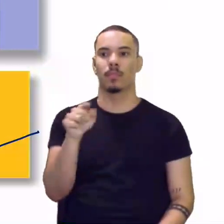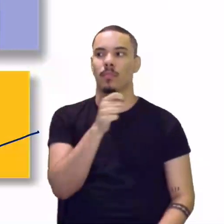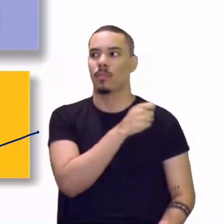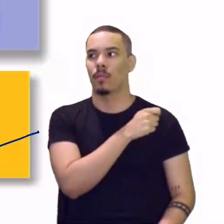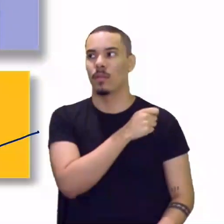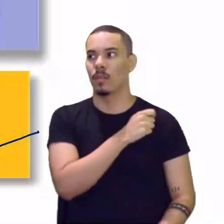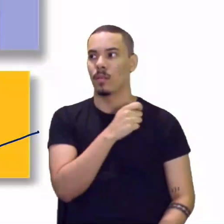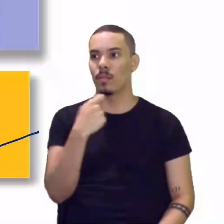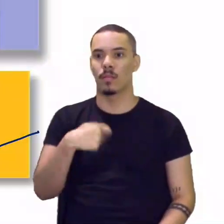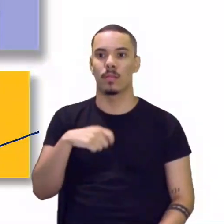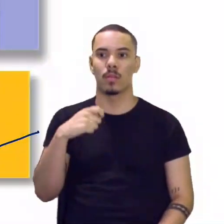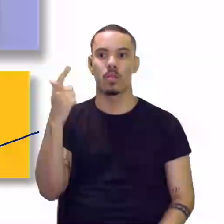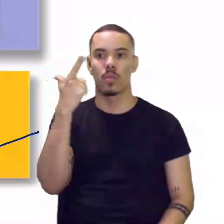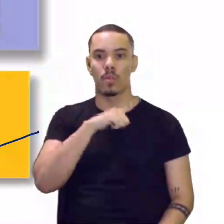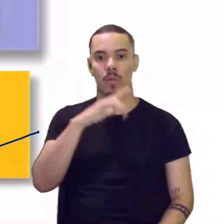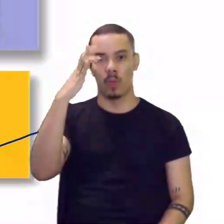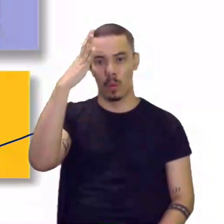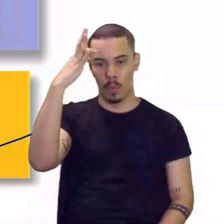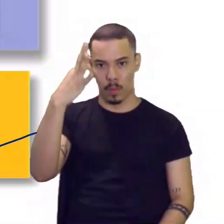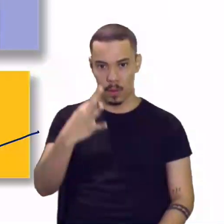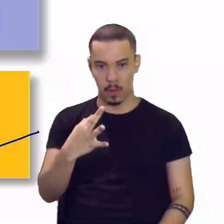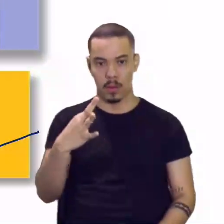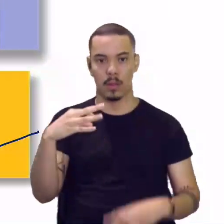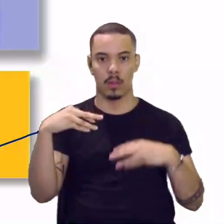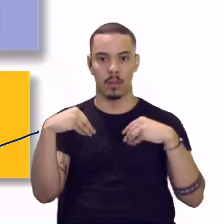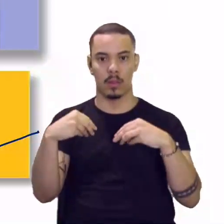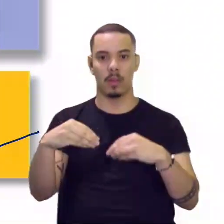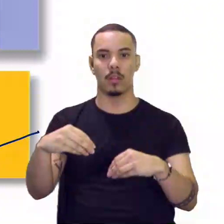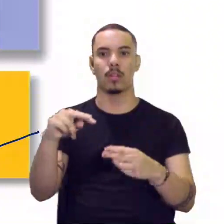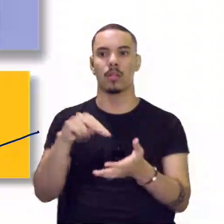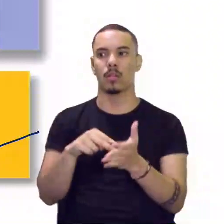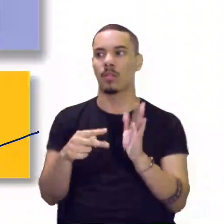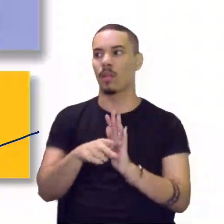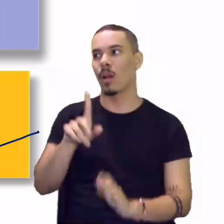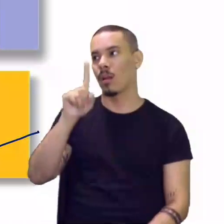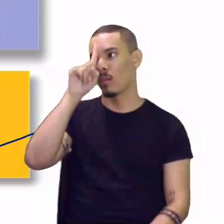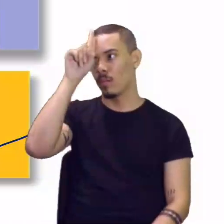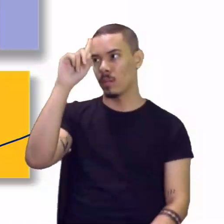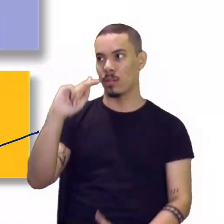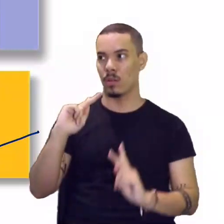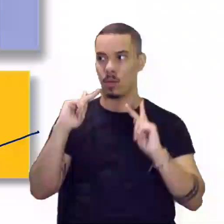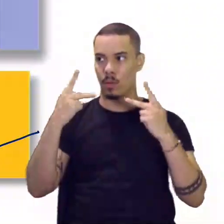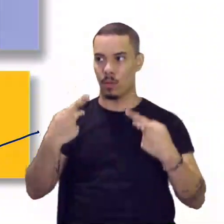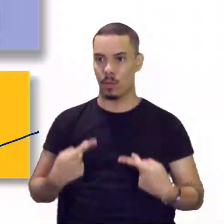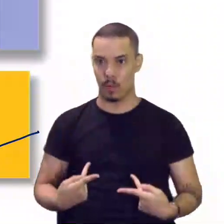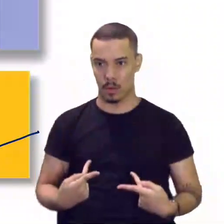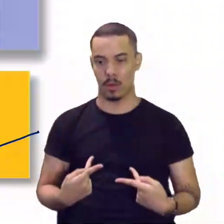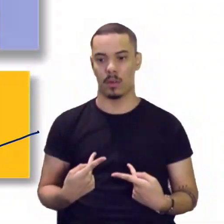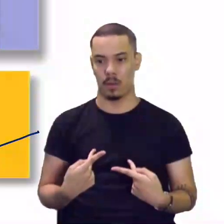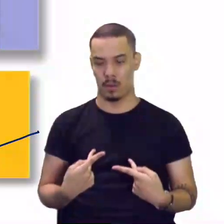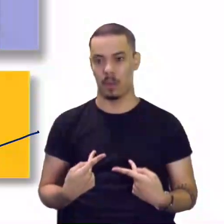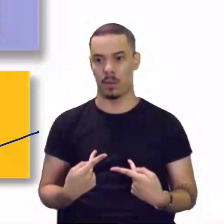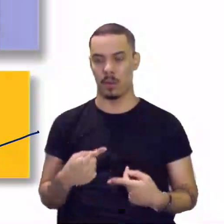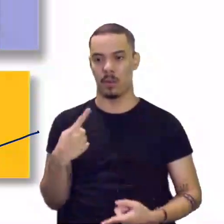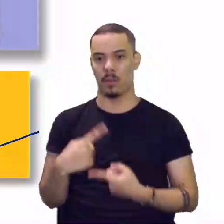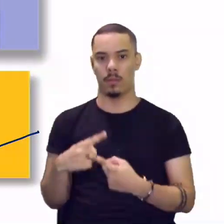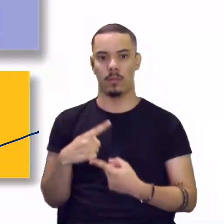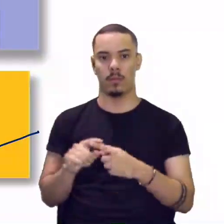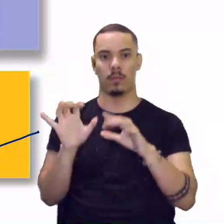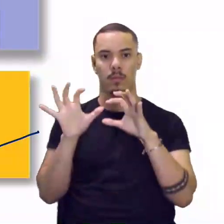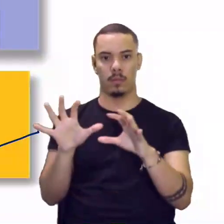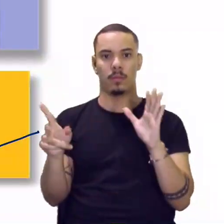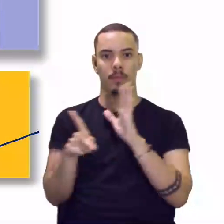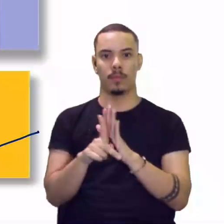consiga compreender que território é uma invenção humana. Né? Ela vem dessa questão